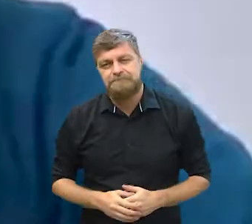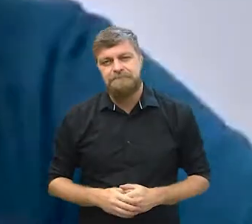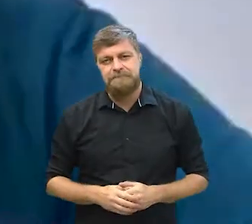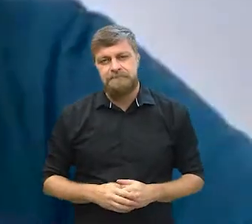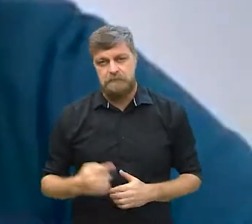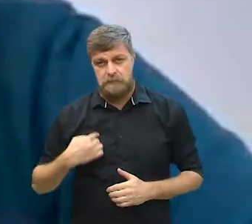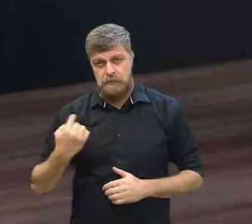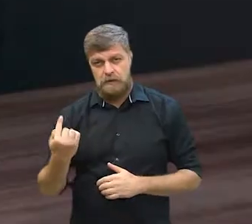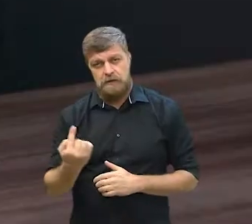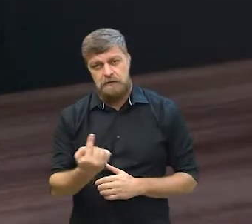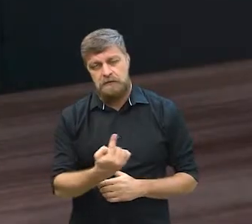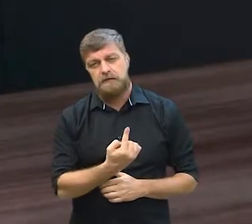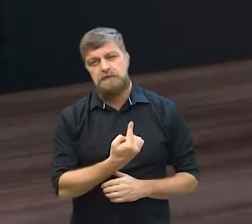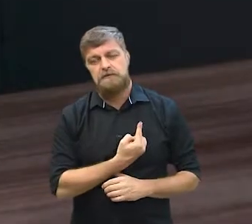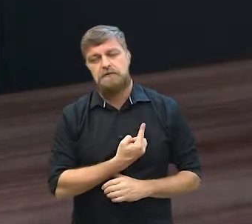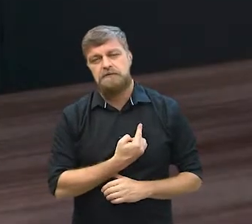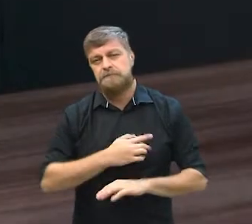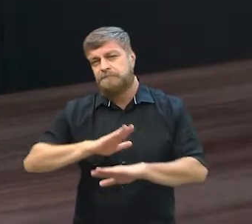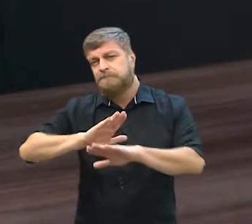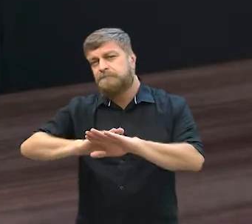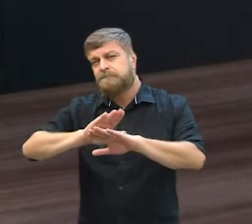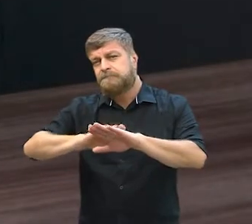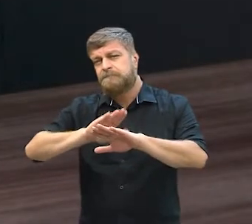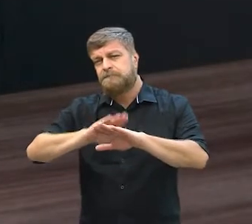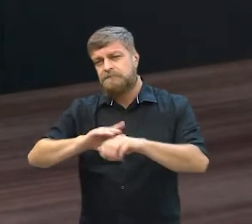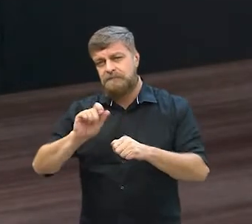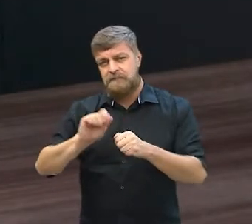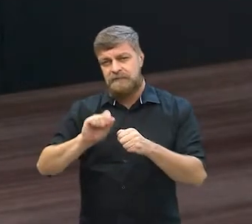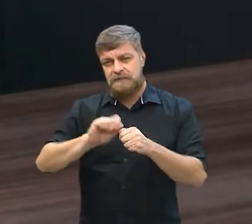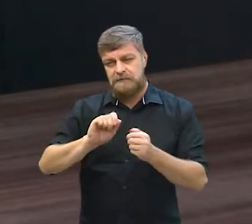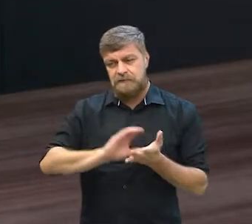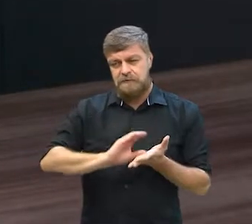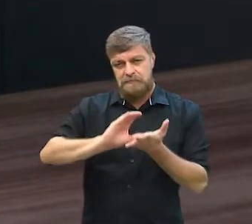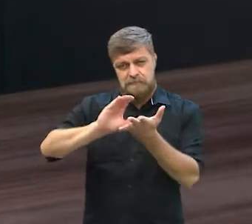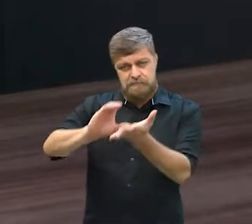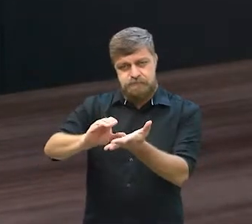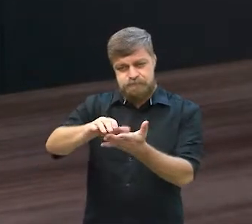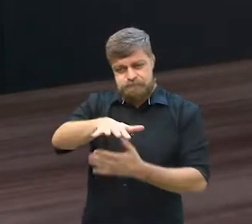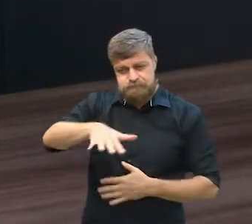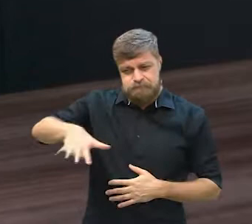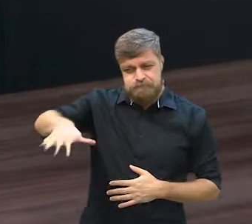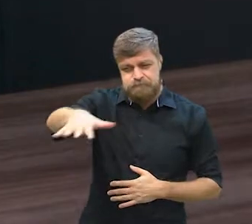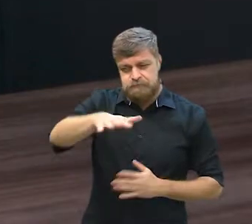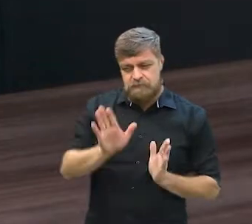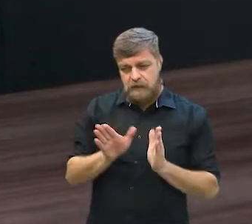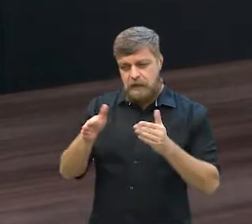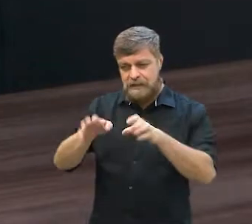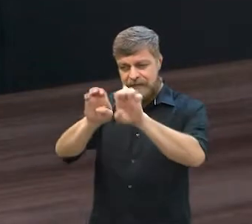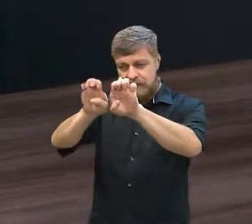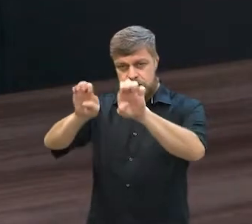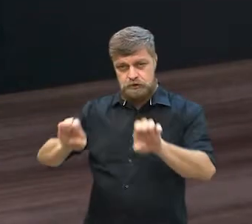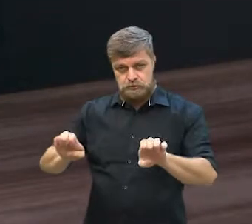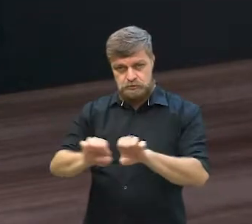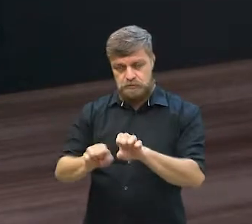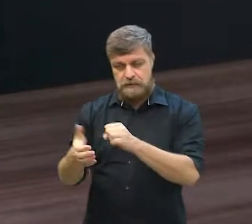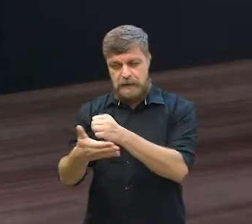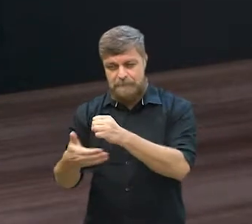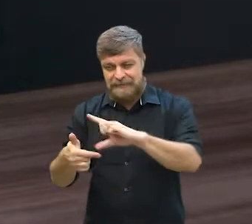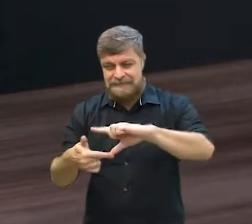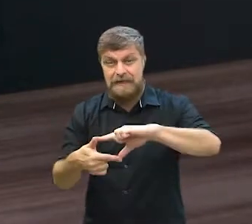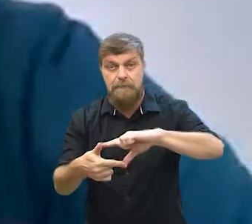disponibilidade, né, nós fizemos um investimento significativo em infraestrutura,